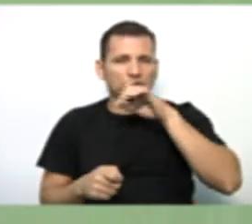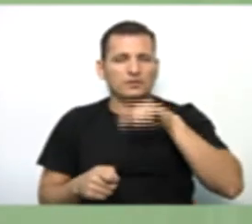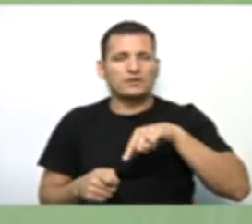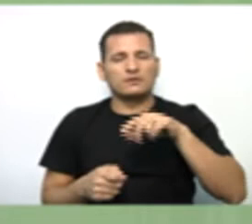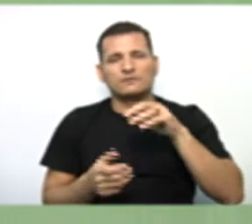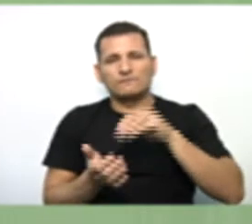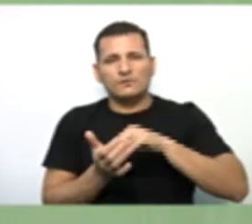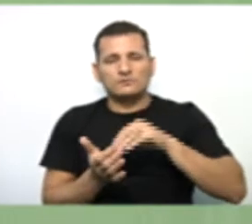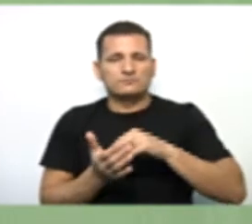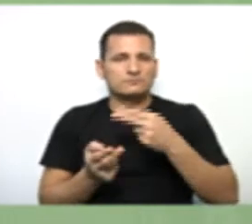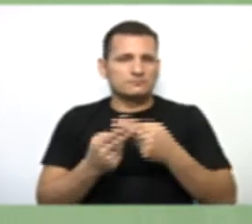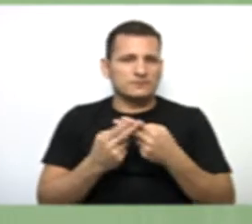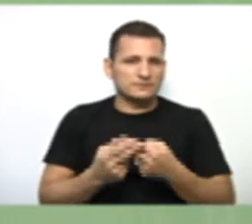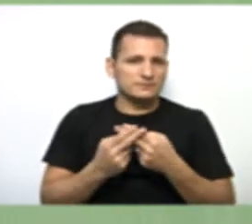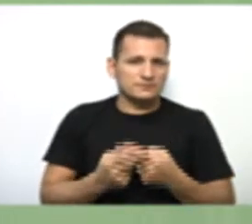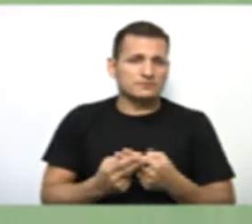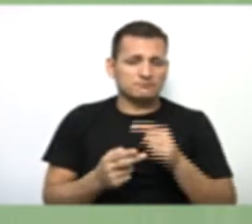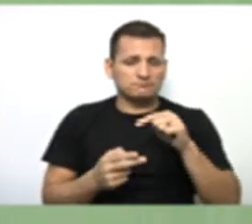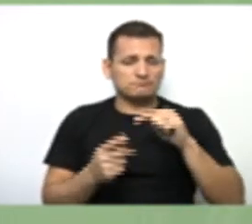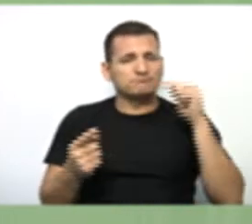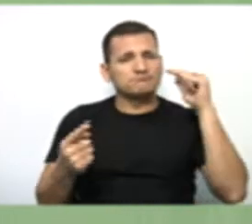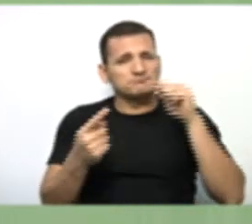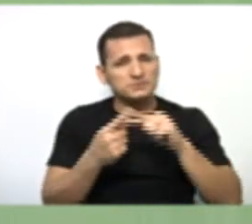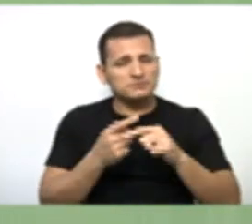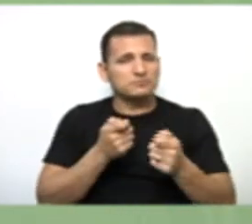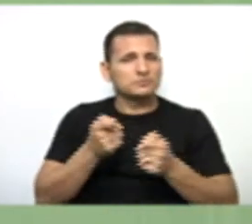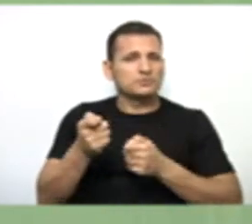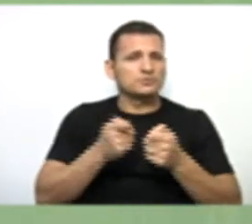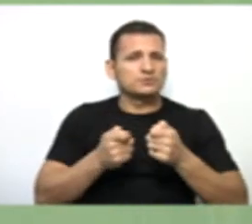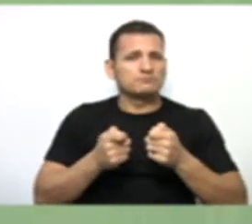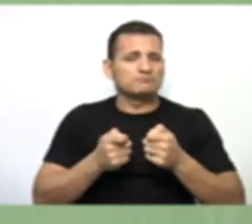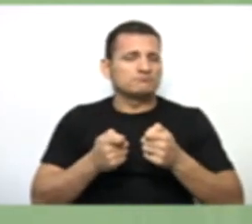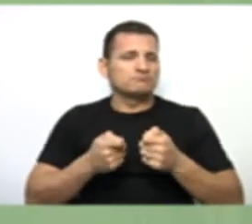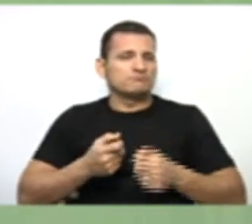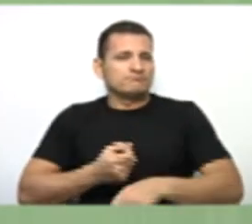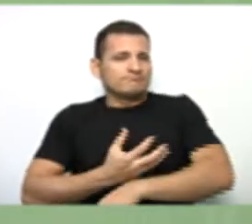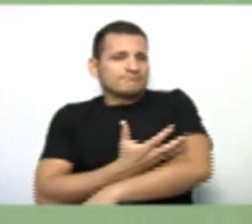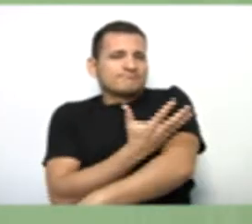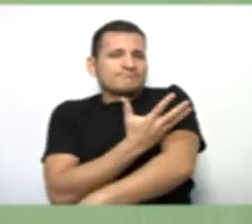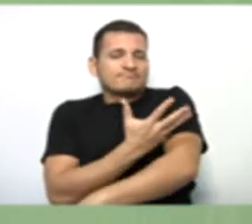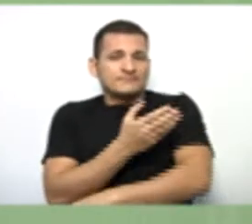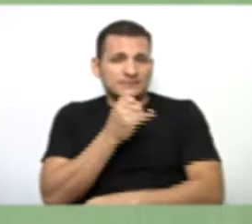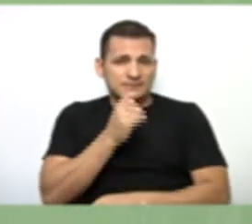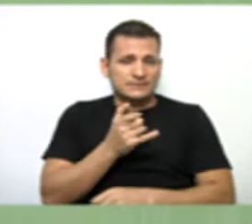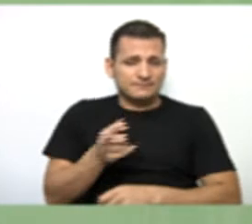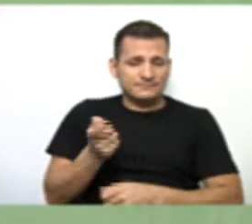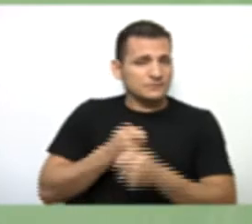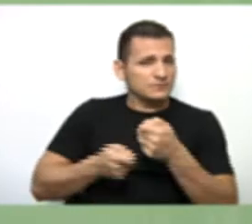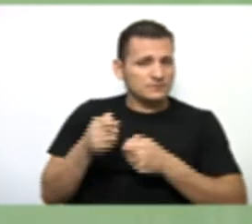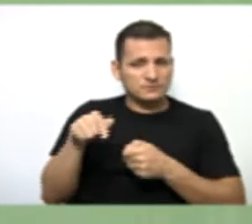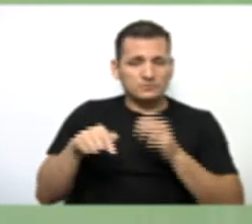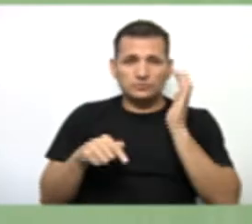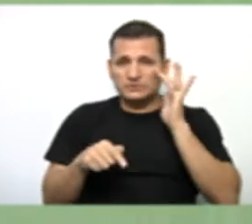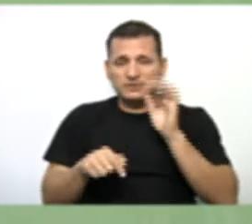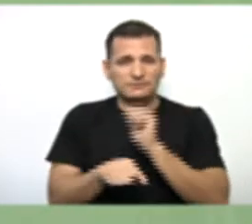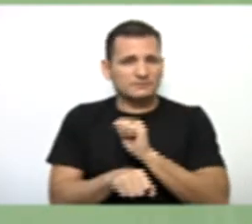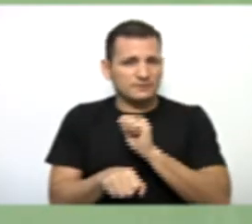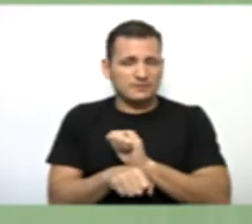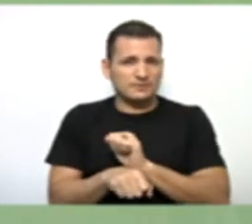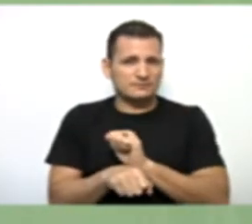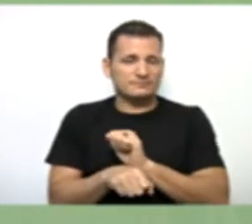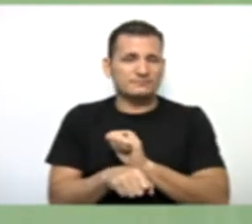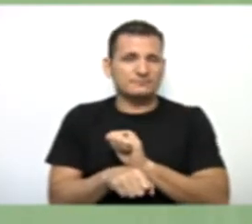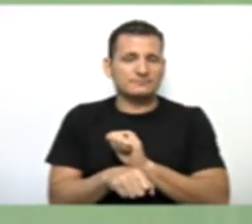da paciência, que tem tudo a ver com o controle emocional. Quando o negociador não sabe esperar, olha o tempo